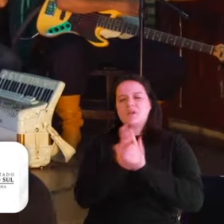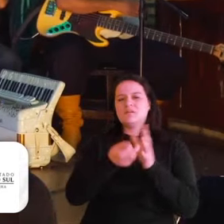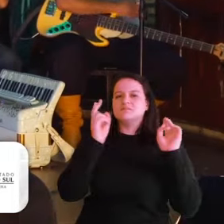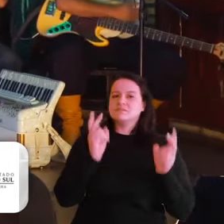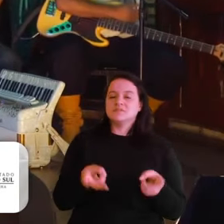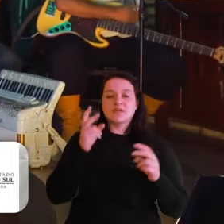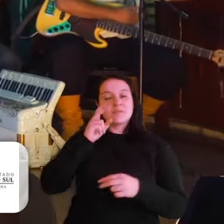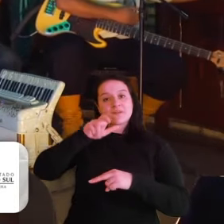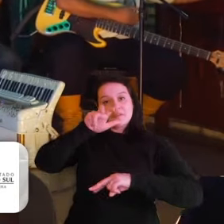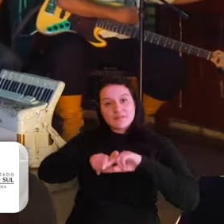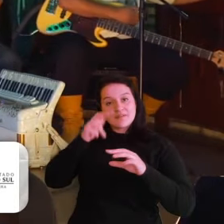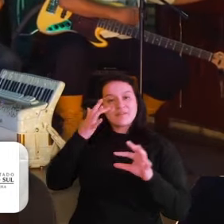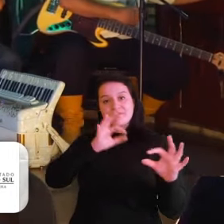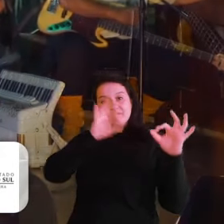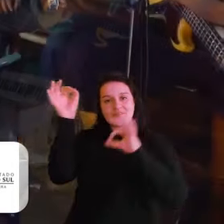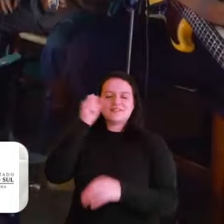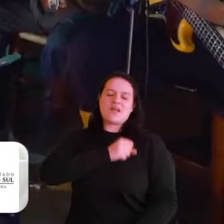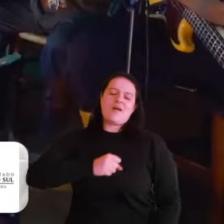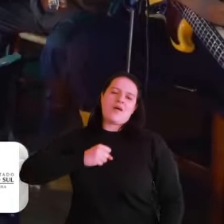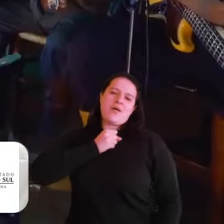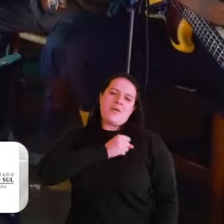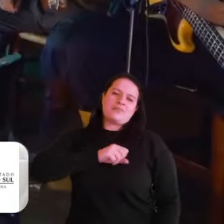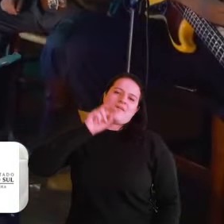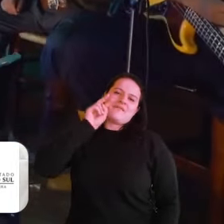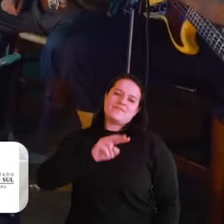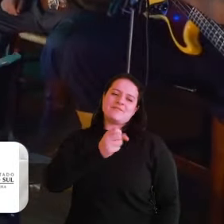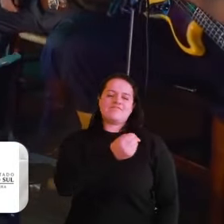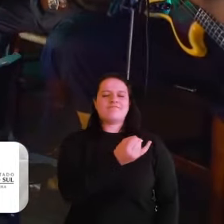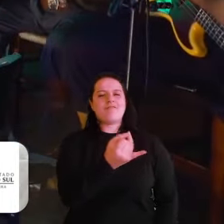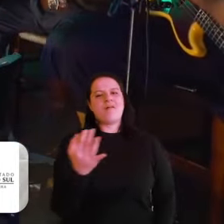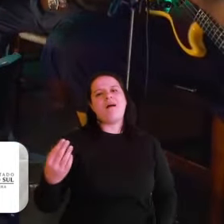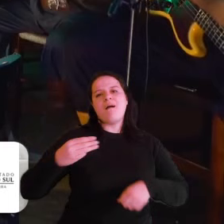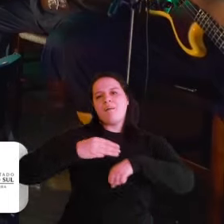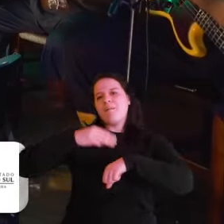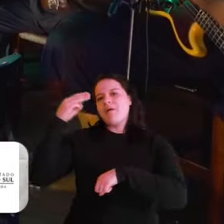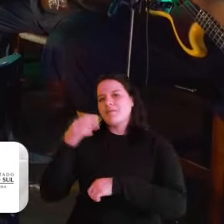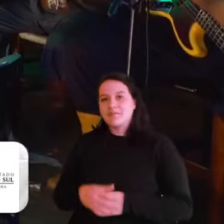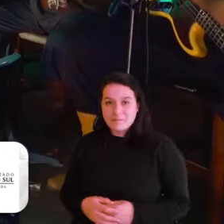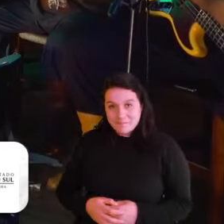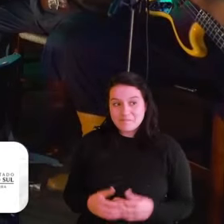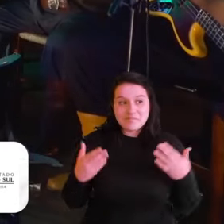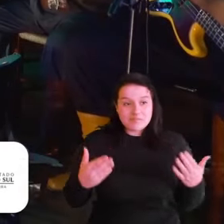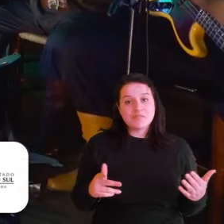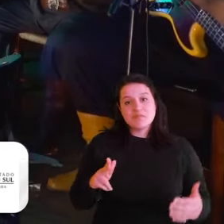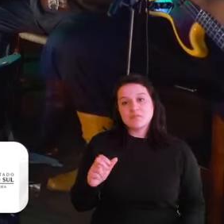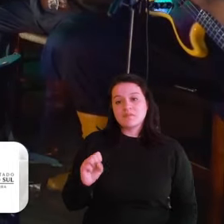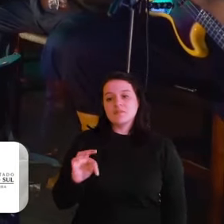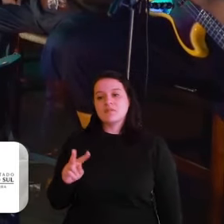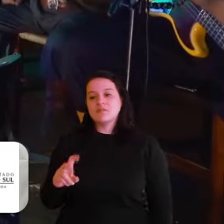saudade revendo os mestres. É, e o Gustavo também, quando ele toca essas músicas, ele tem mesmo essa